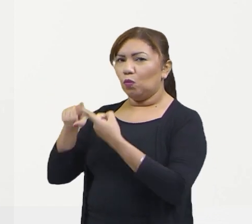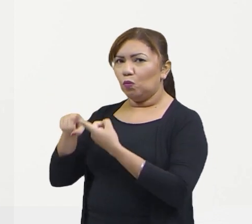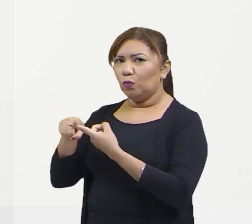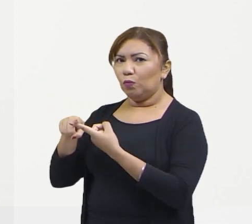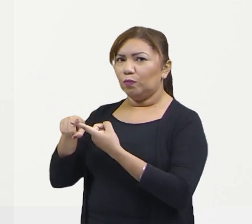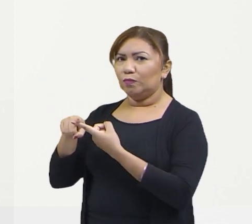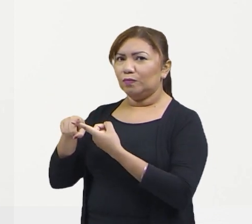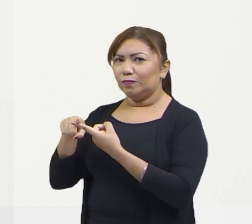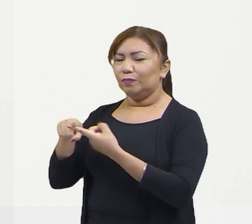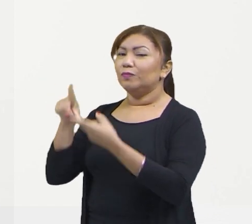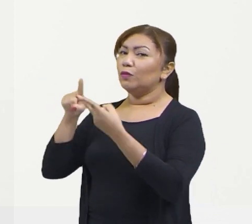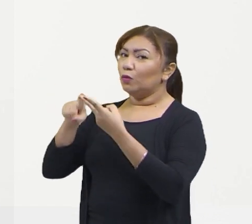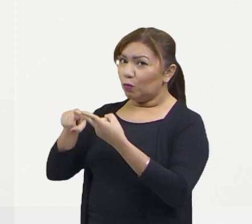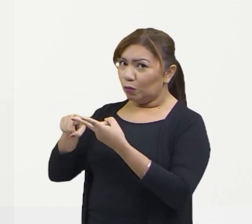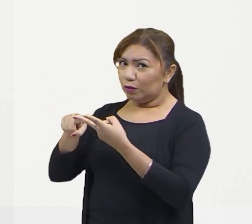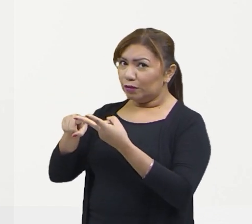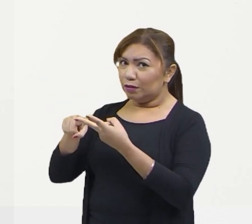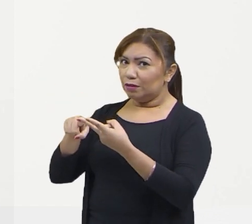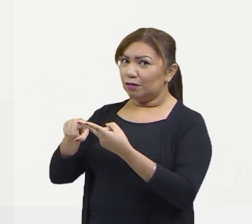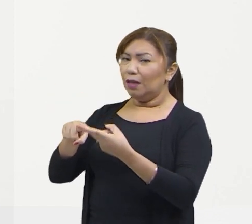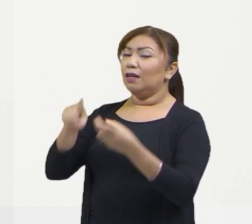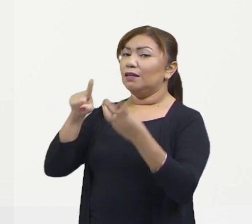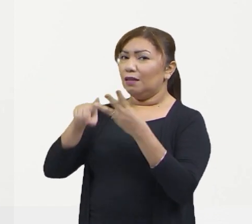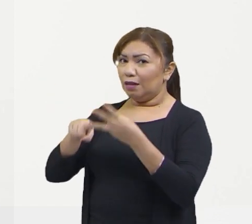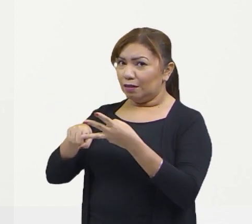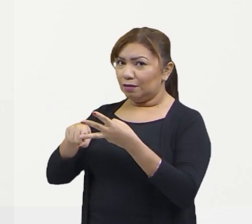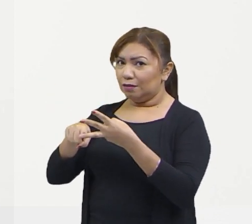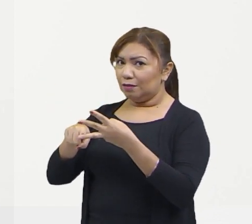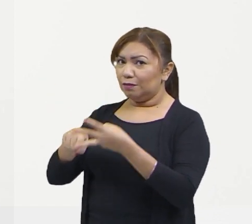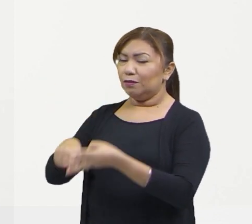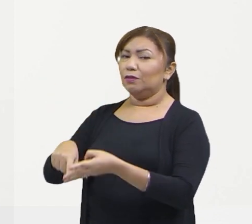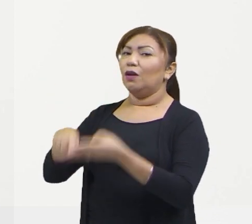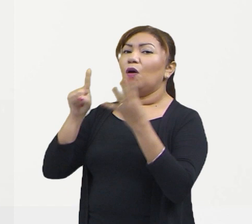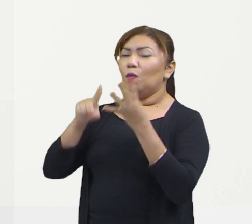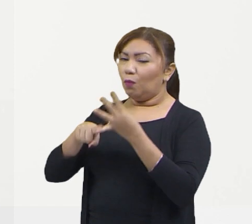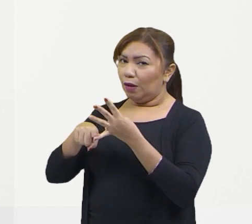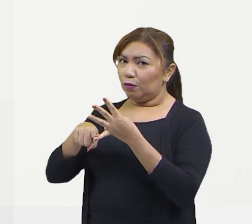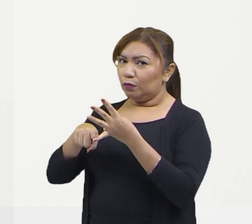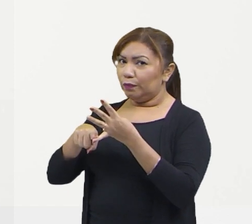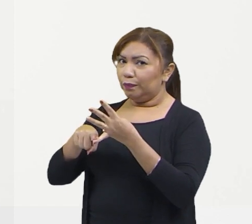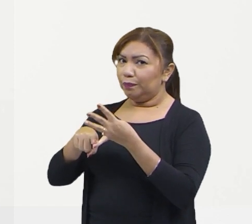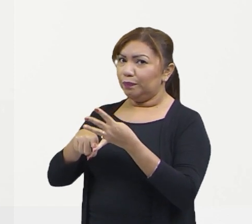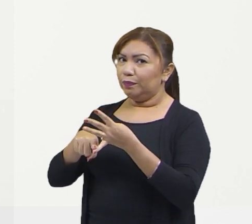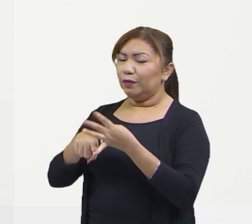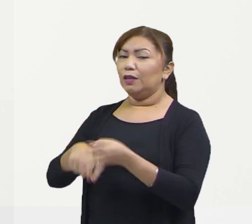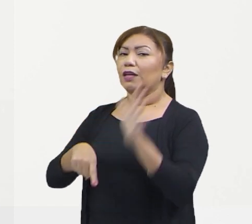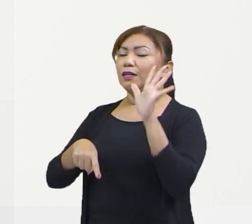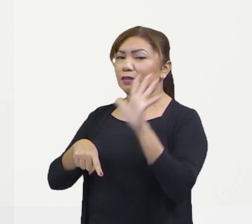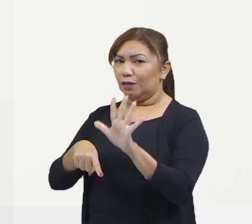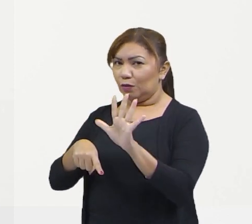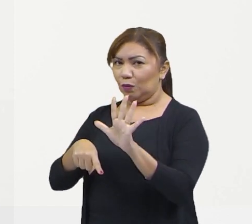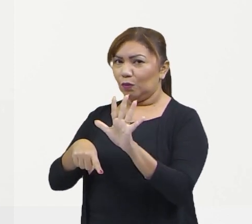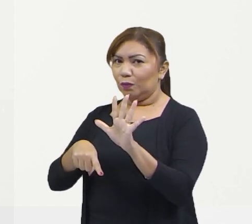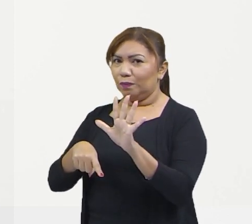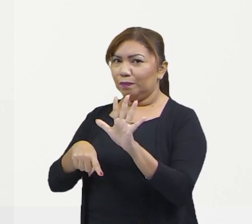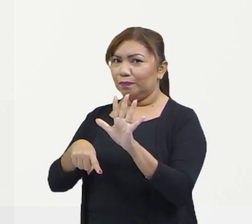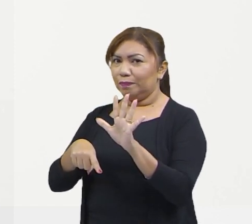1, 2, 3, 4,